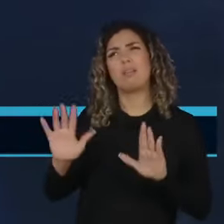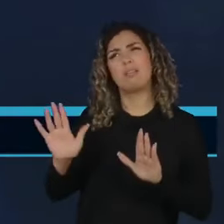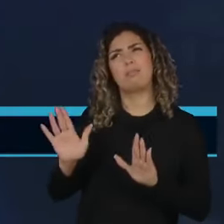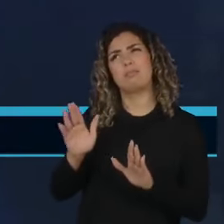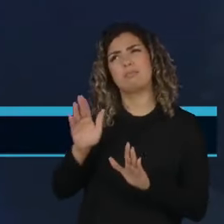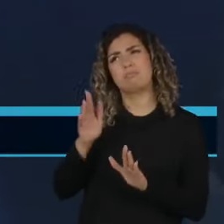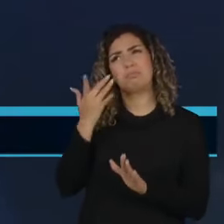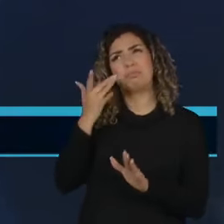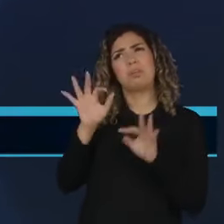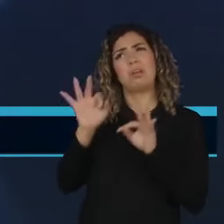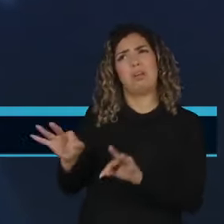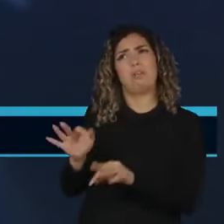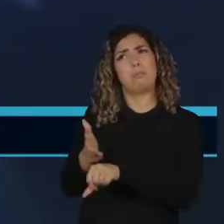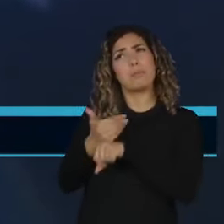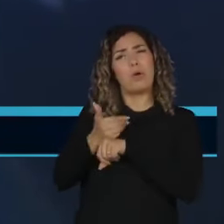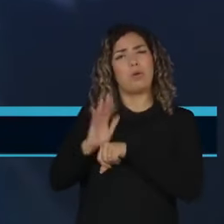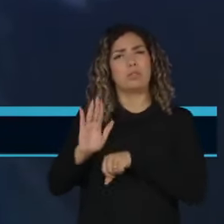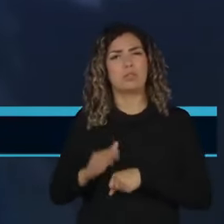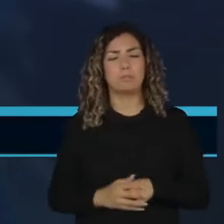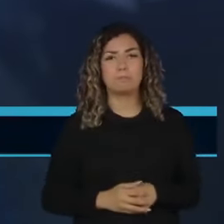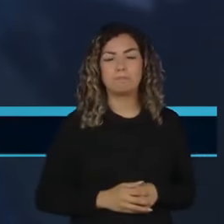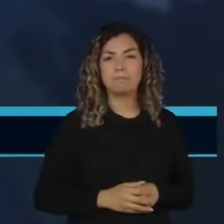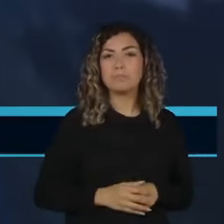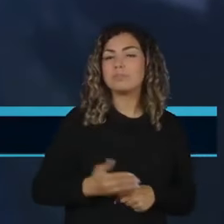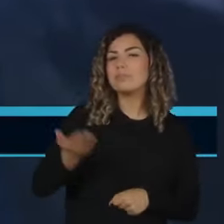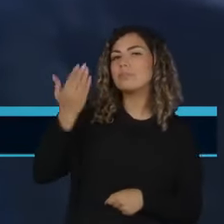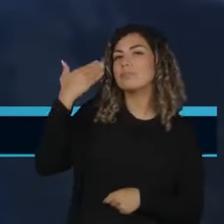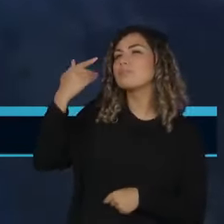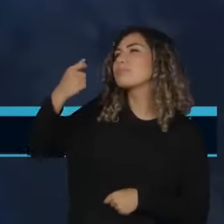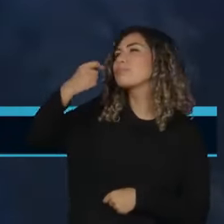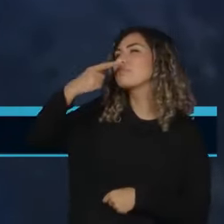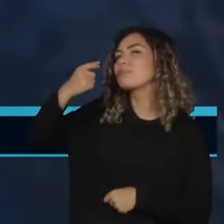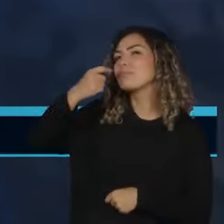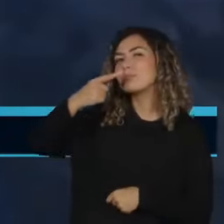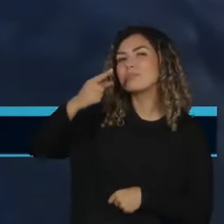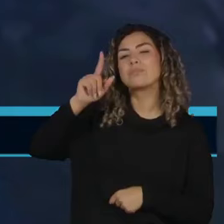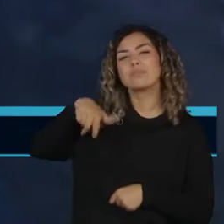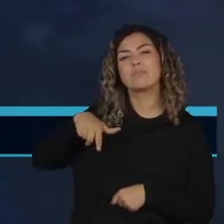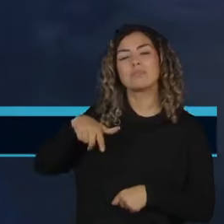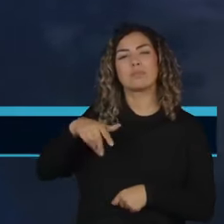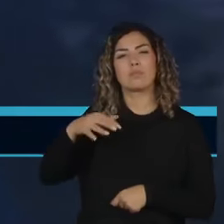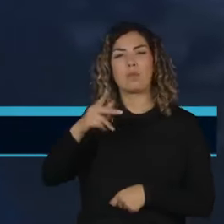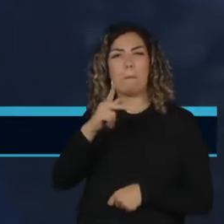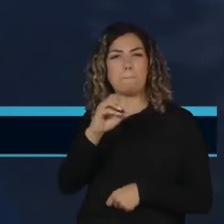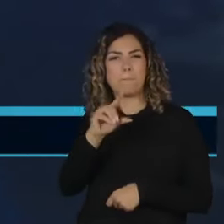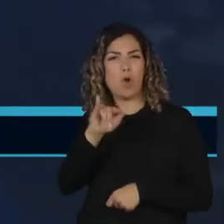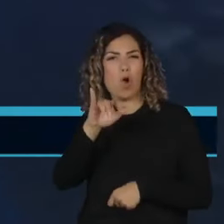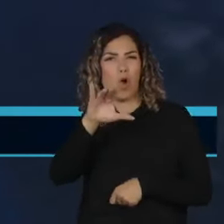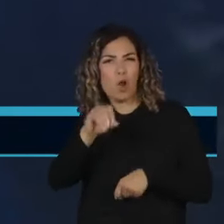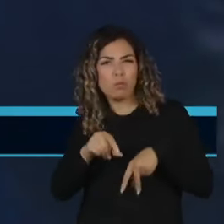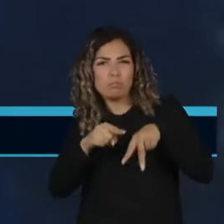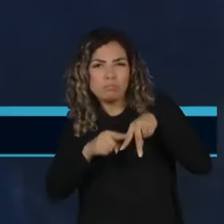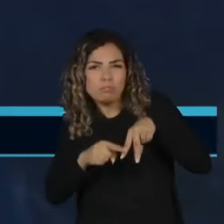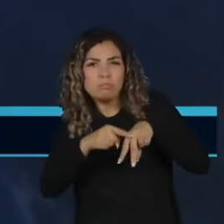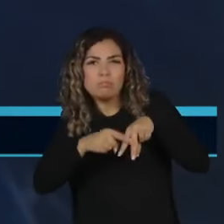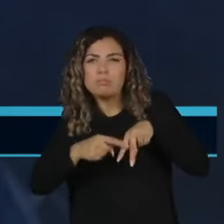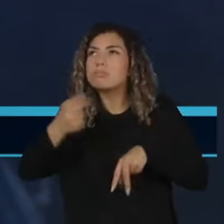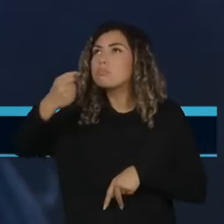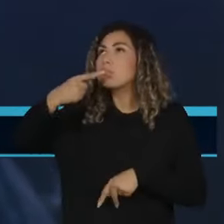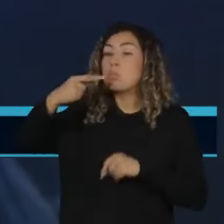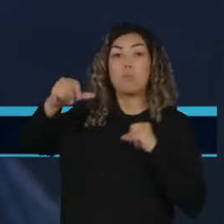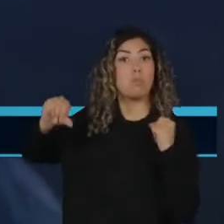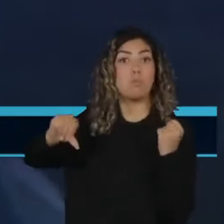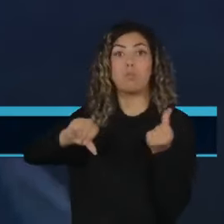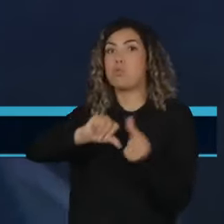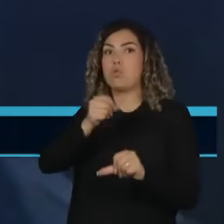A vacina em gotas contra a poliomielite foi substituída pela injeção. A mudança na imunização brasileira segue uma tendência mundial